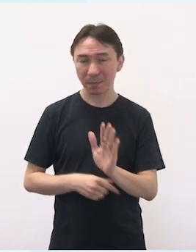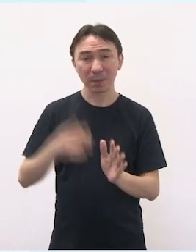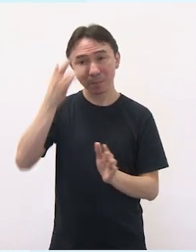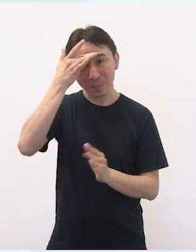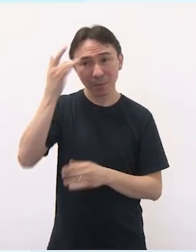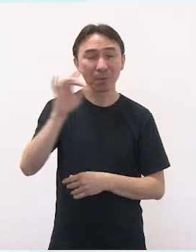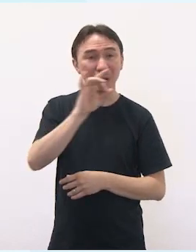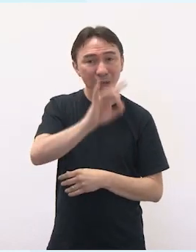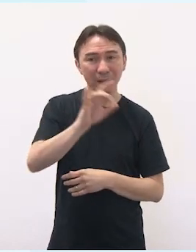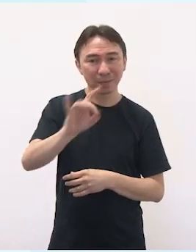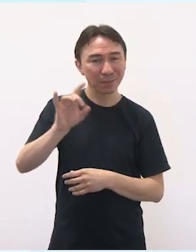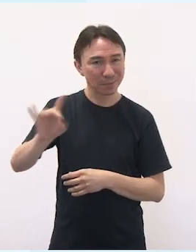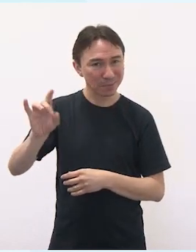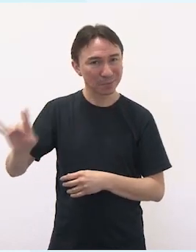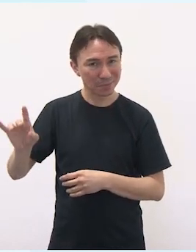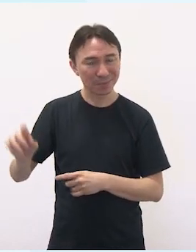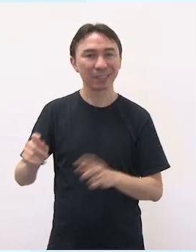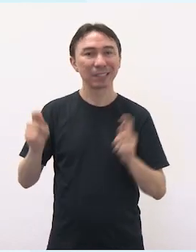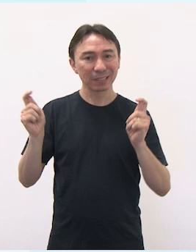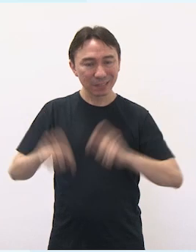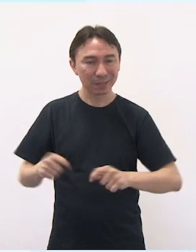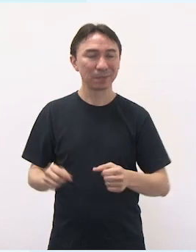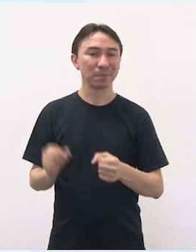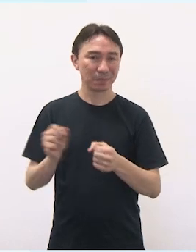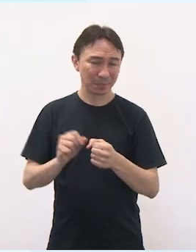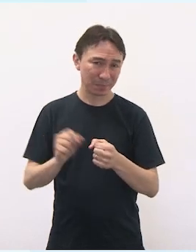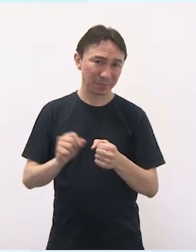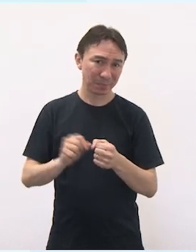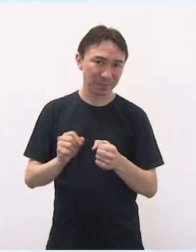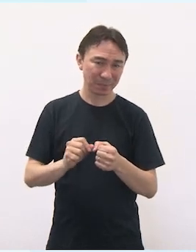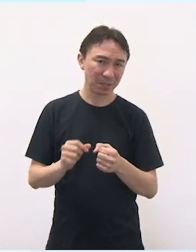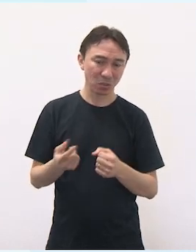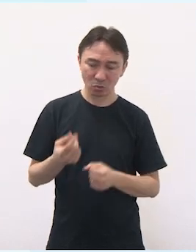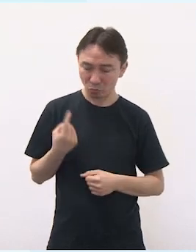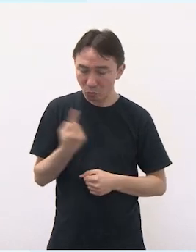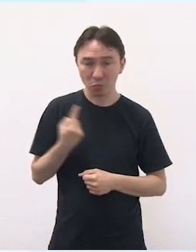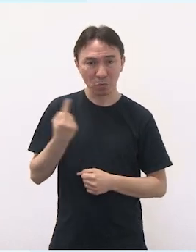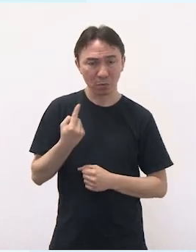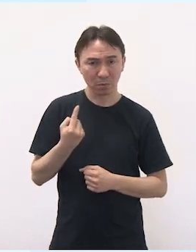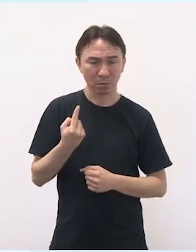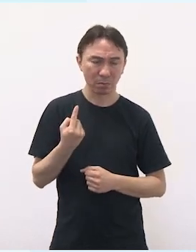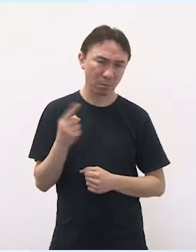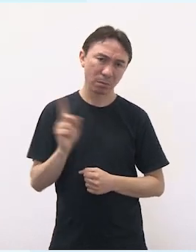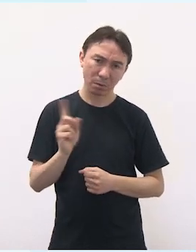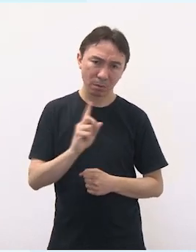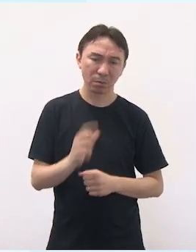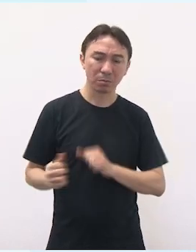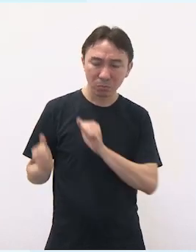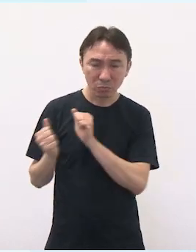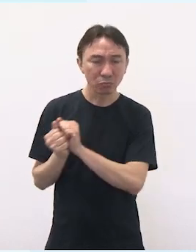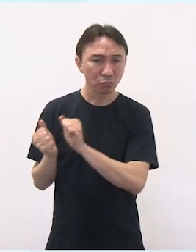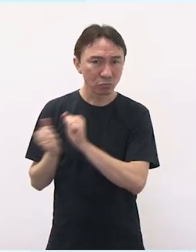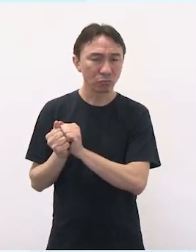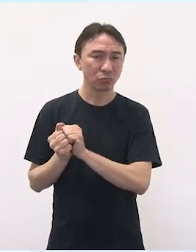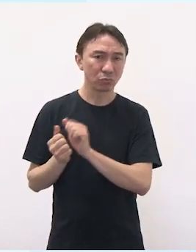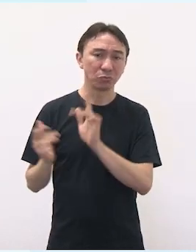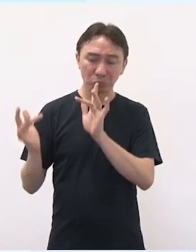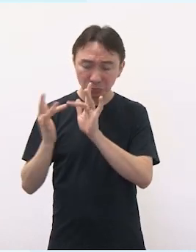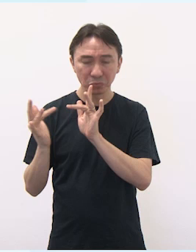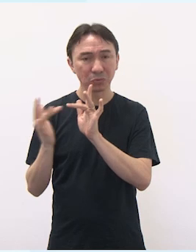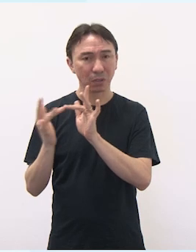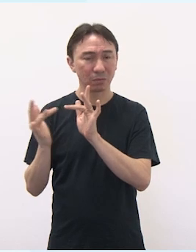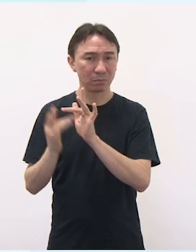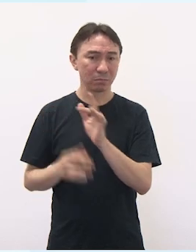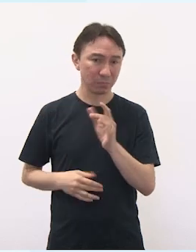que, evidentemente, vai envolver um outro, né? Vai envolver um contato com o outro dentro da